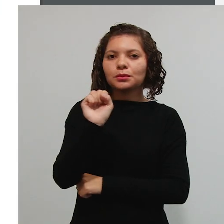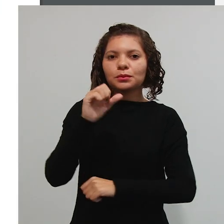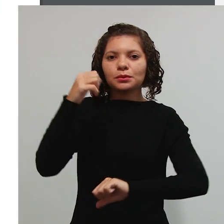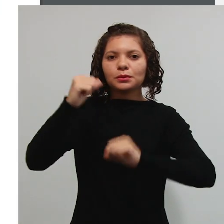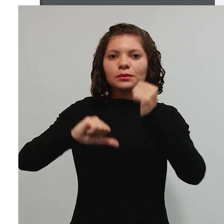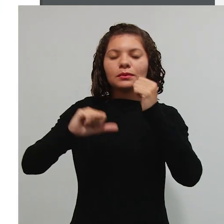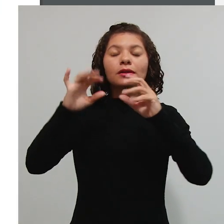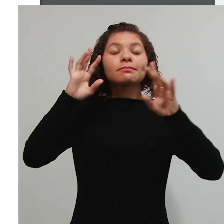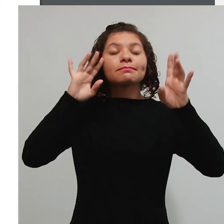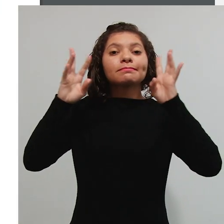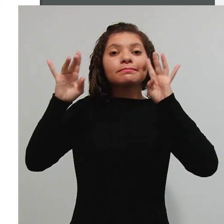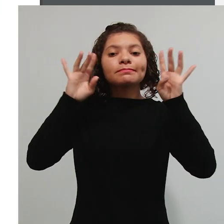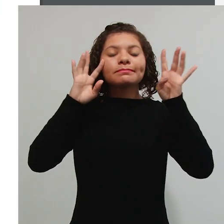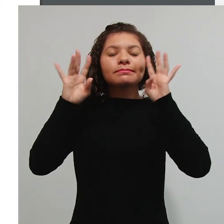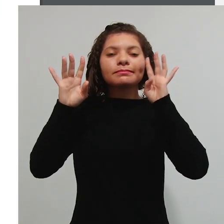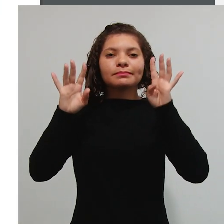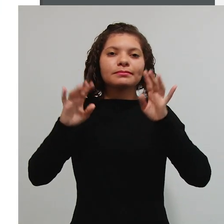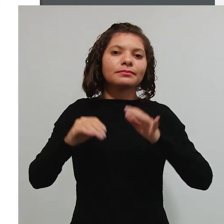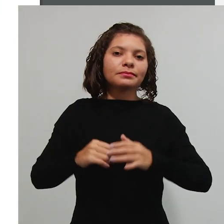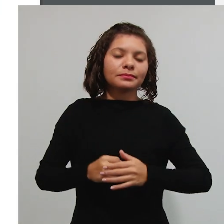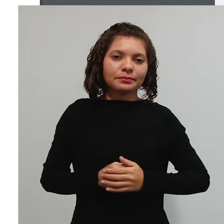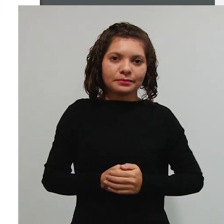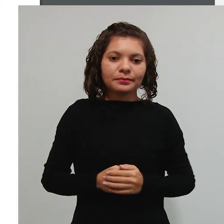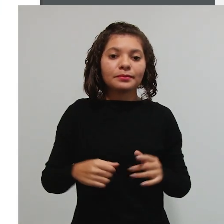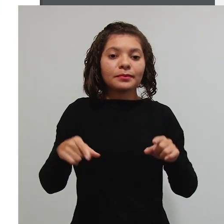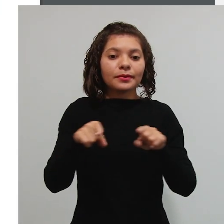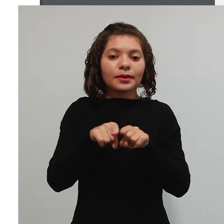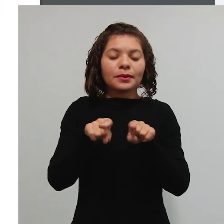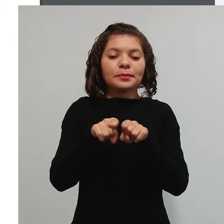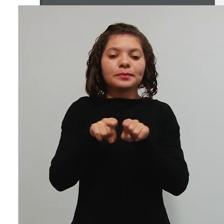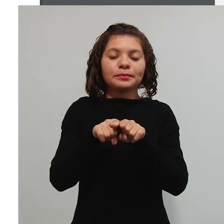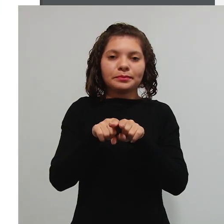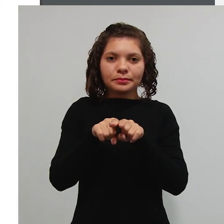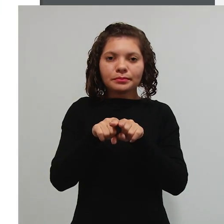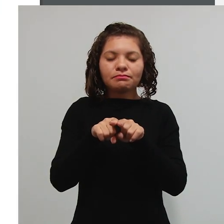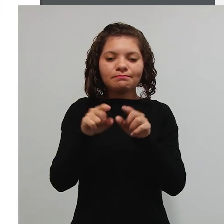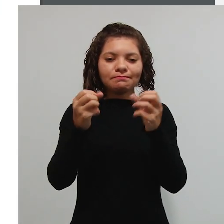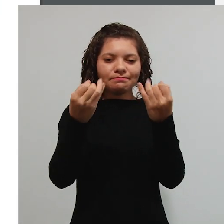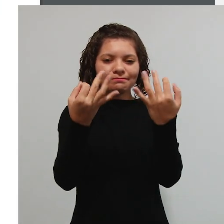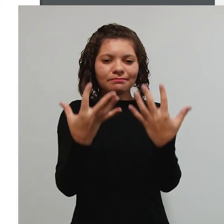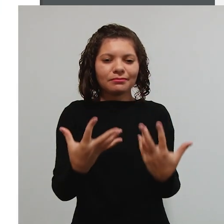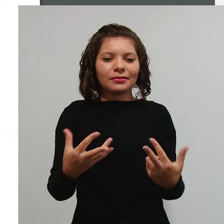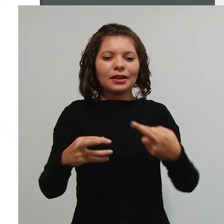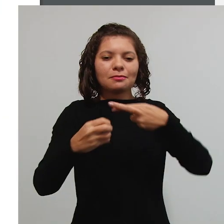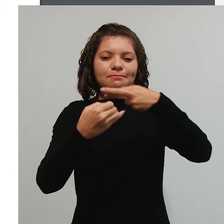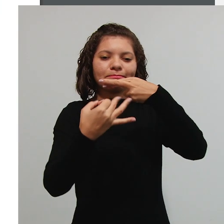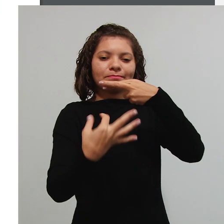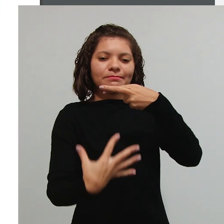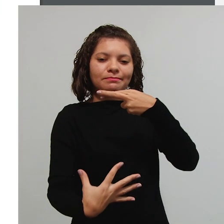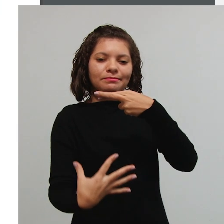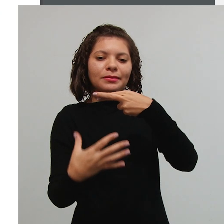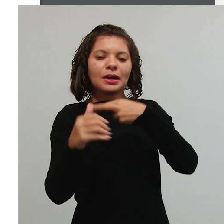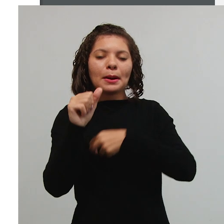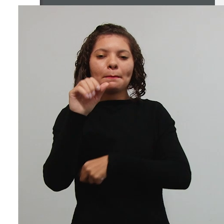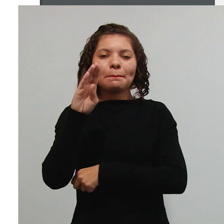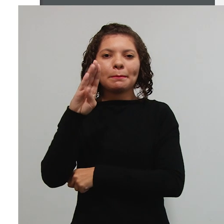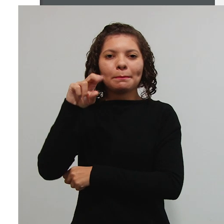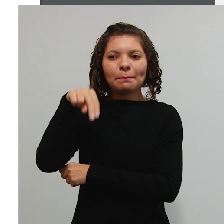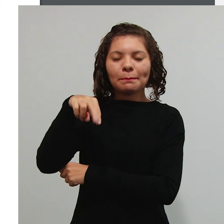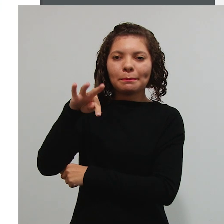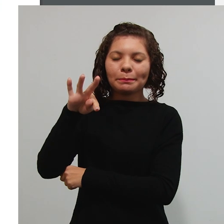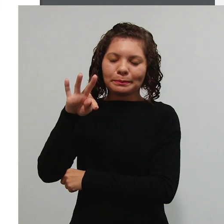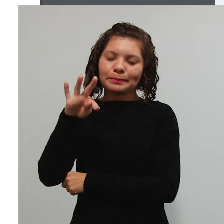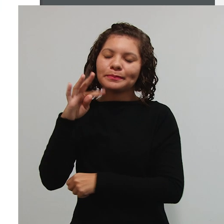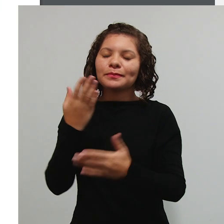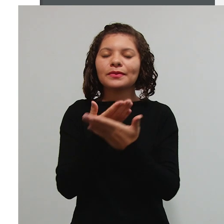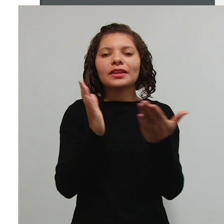análise e reflexão introspectiva, as considerações provisórias e, por fim, as referências de acordo com a ABNT, que